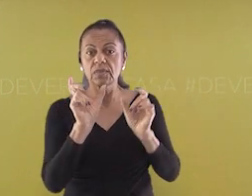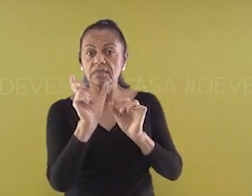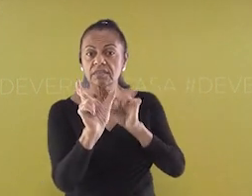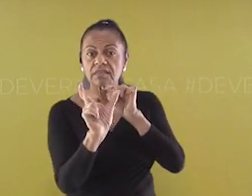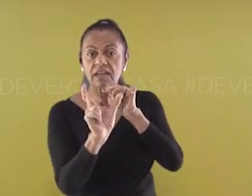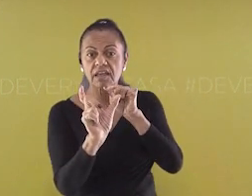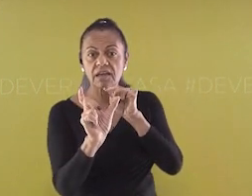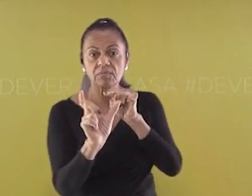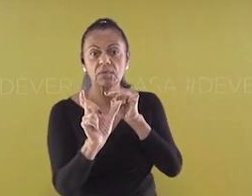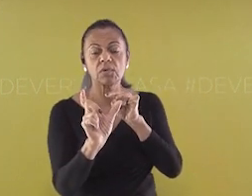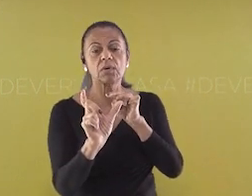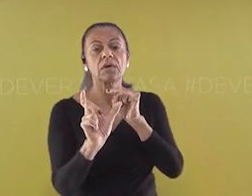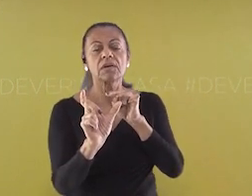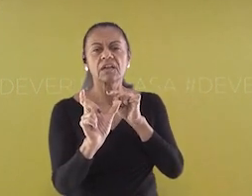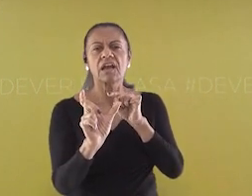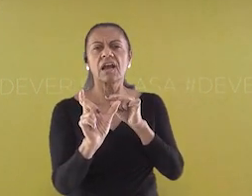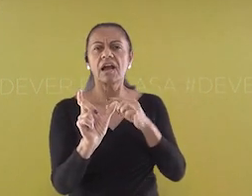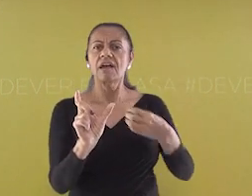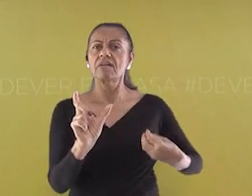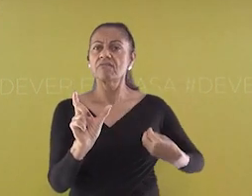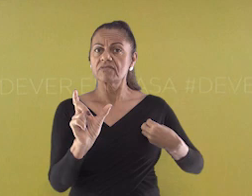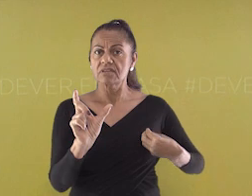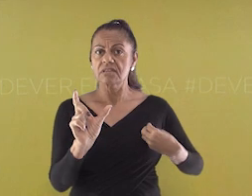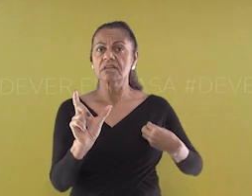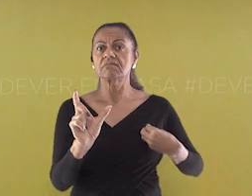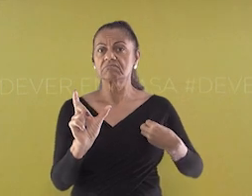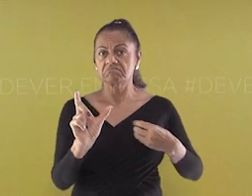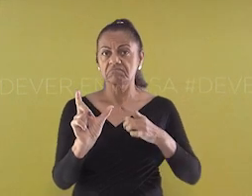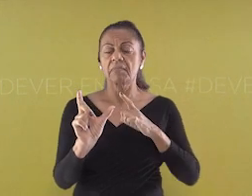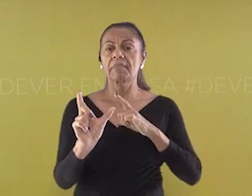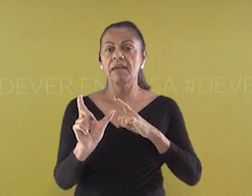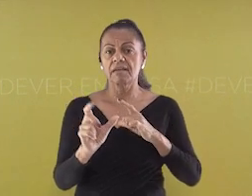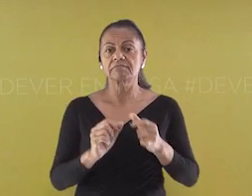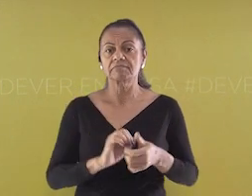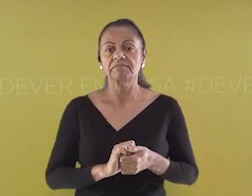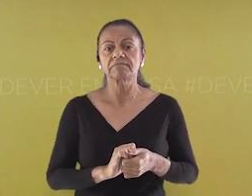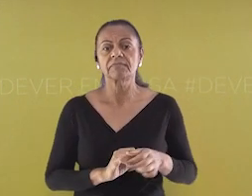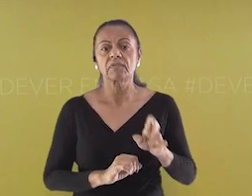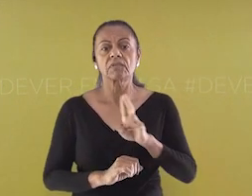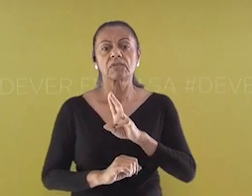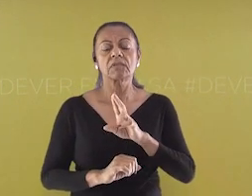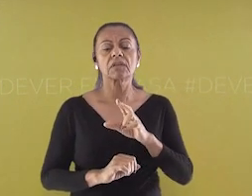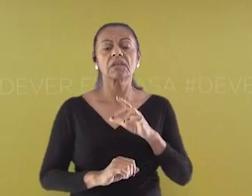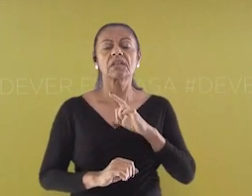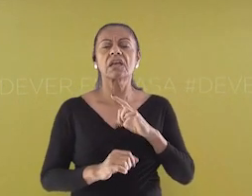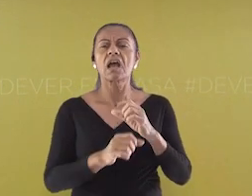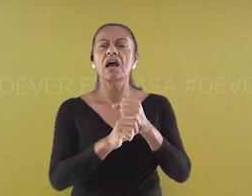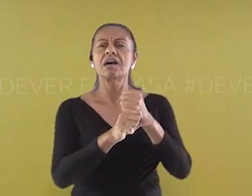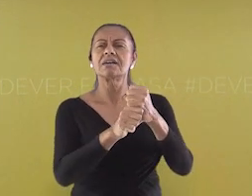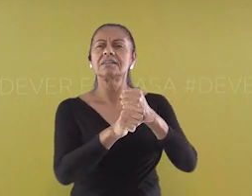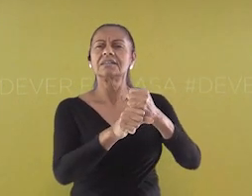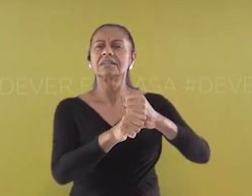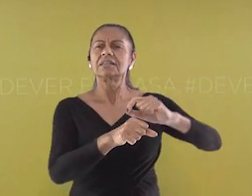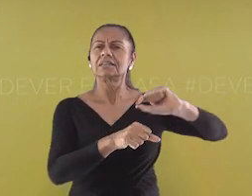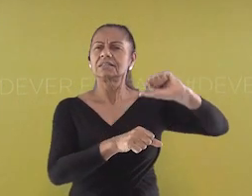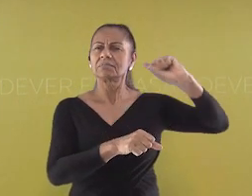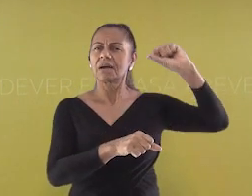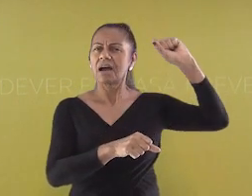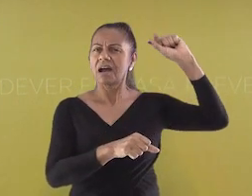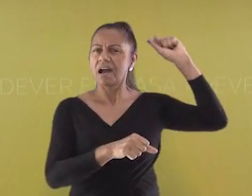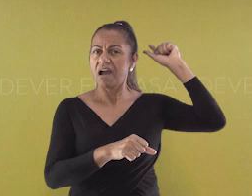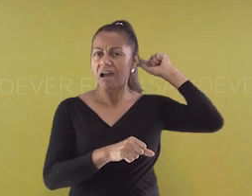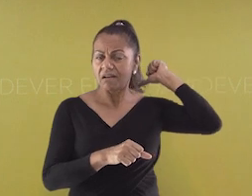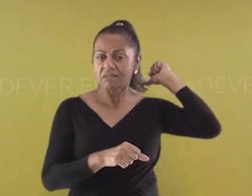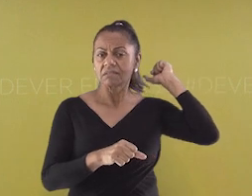termo fóssil vivo. Esse nome é dado a espécies que ainda vivem e que apresentam